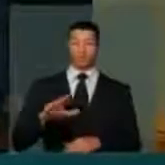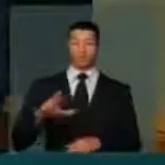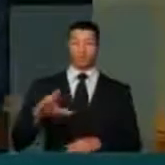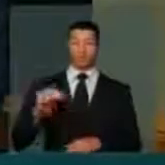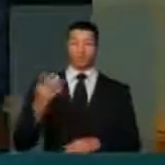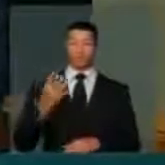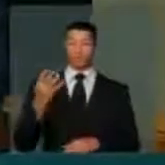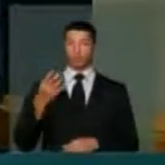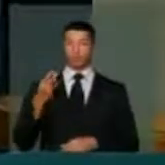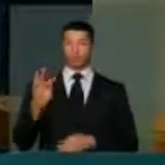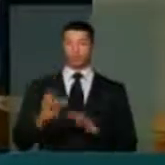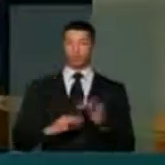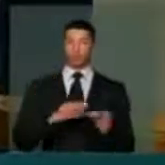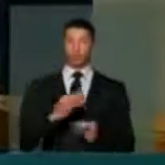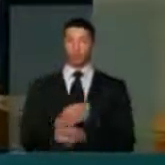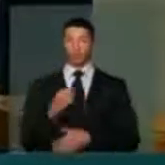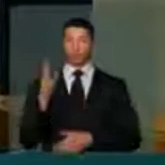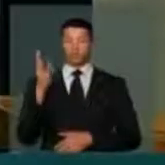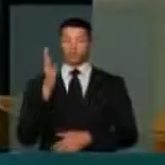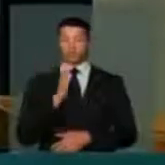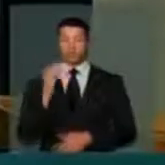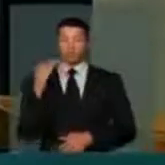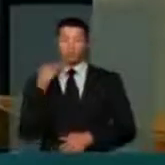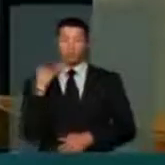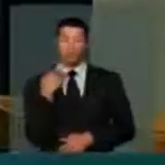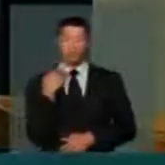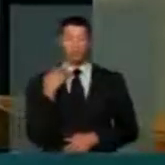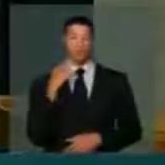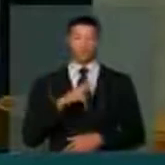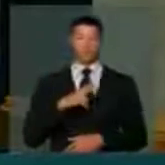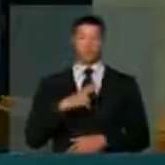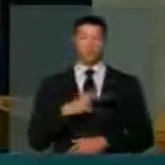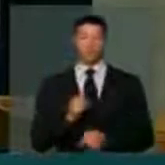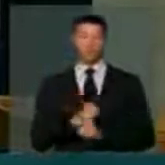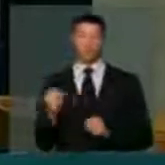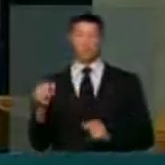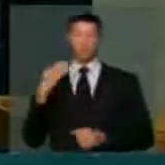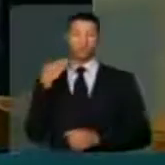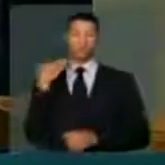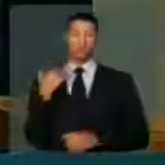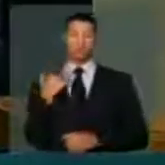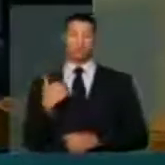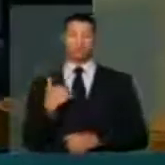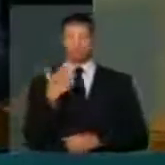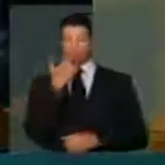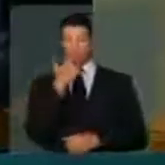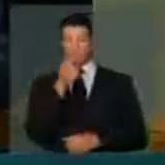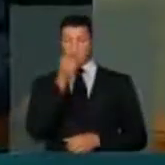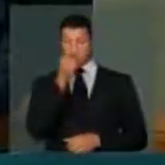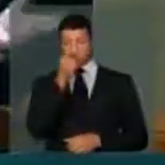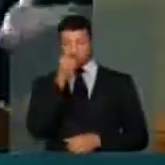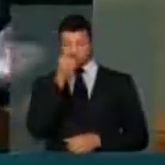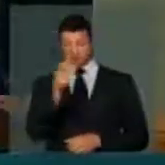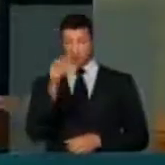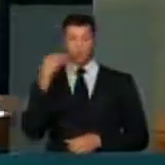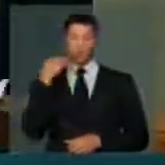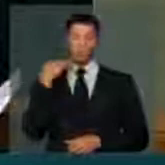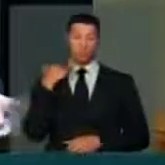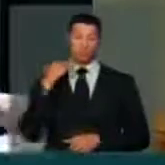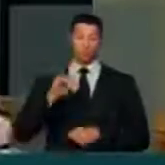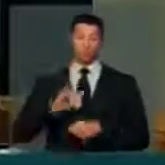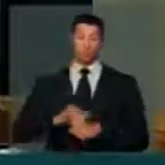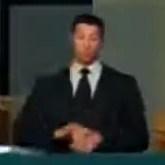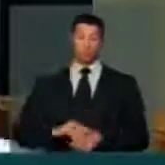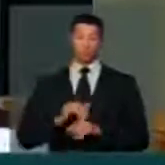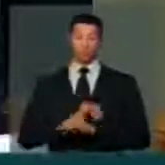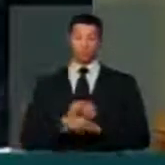quarto trimestre dos bancos privados, em especial os grandes bancos. Eu acho interessante que o Banco Central